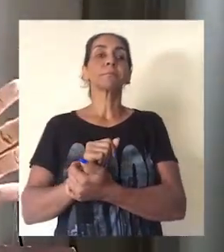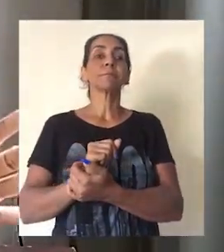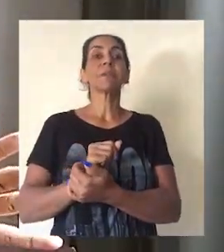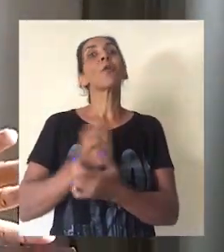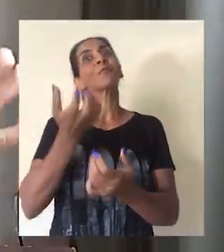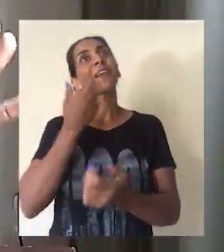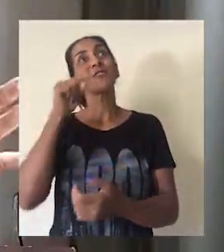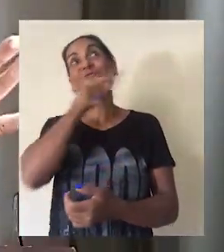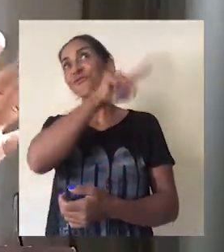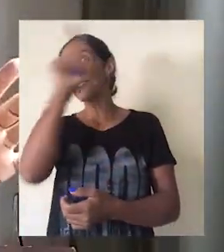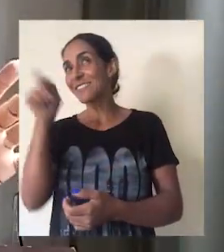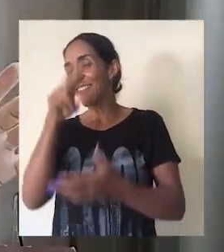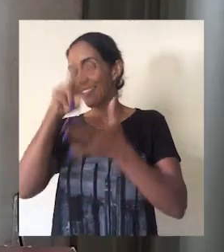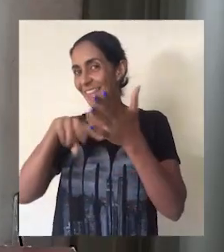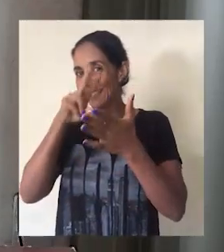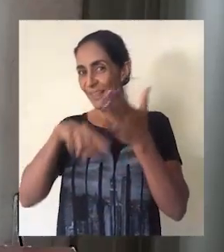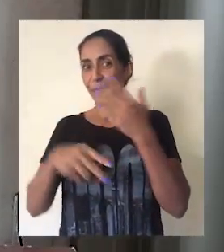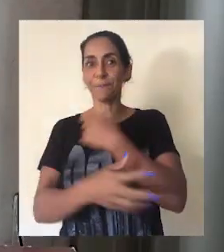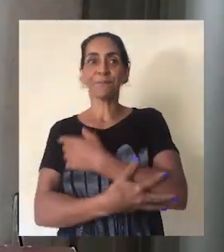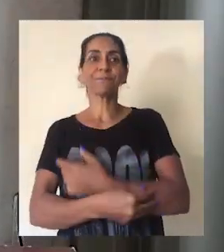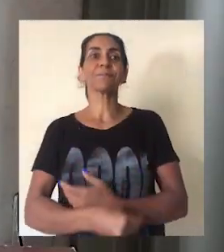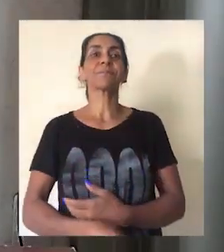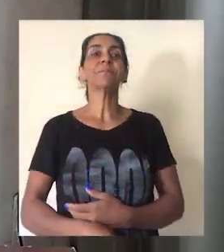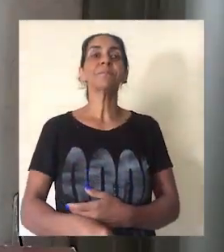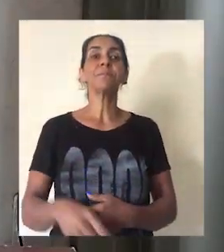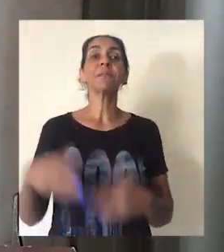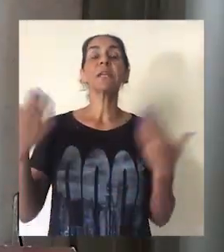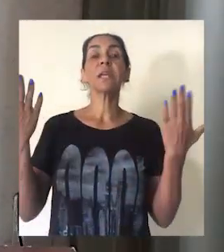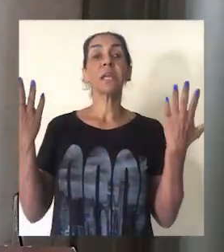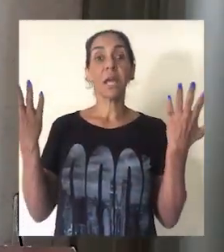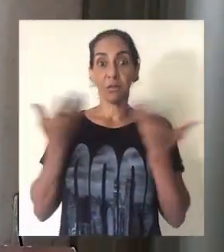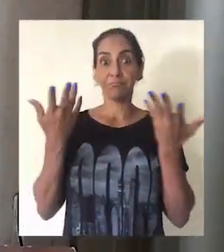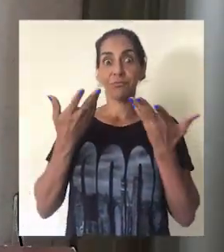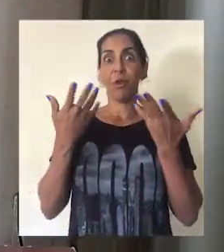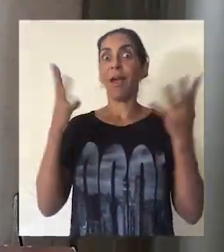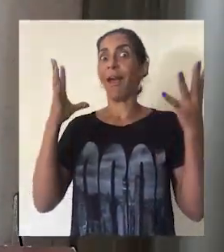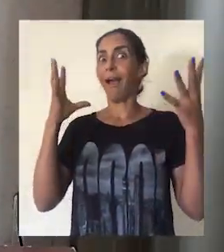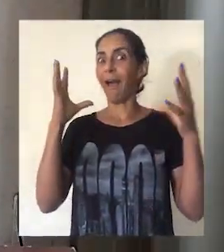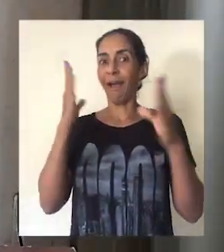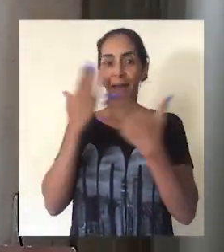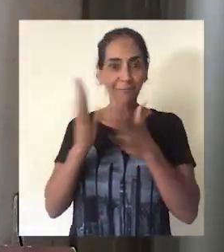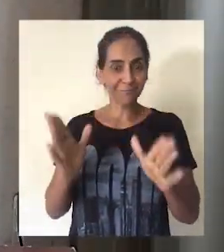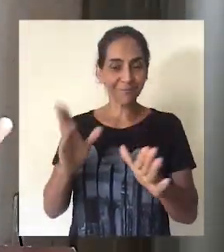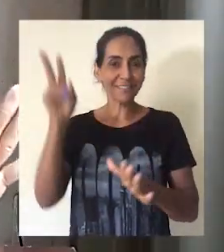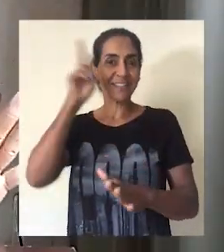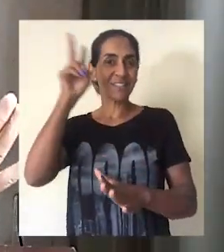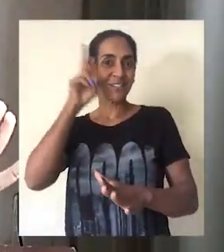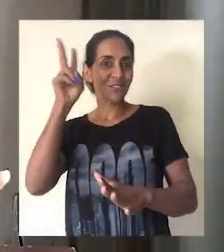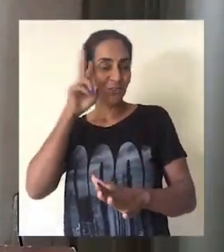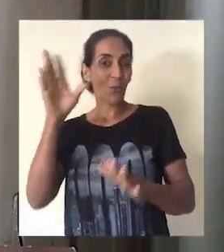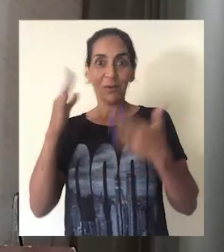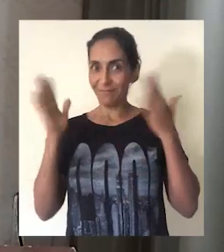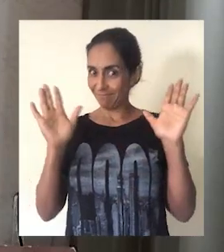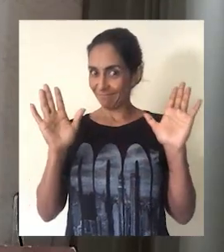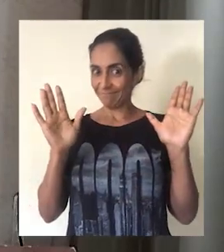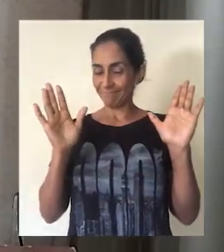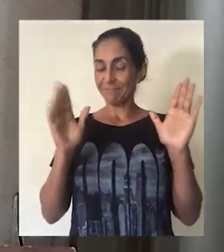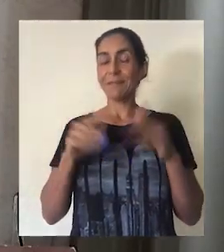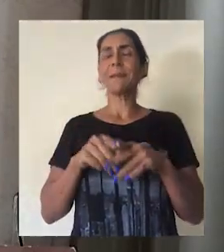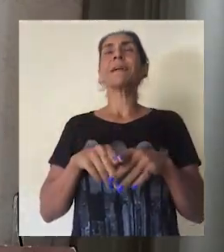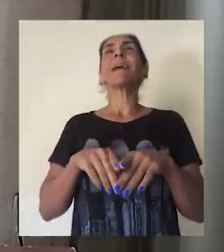vocês leiam para saber o que acontece. Eu vou estar encerrando sobre a história por aqui. A história não é nem um pouco tediosa.